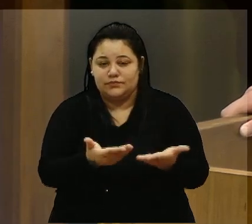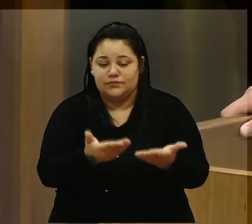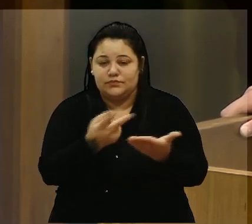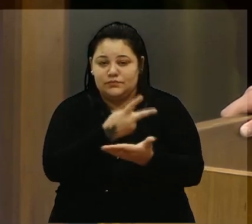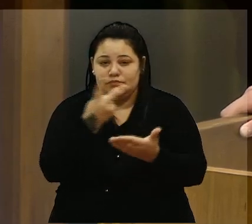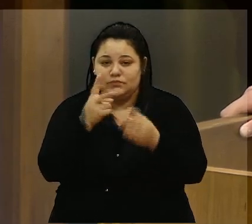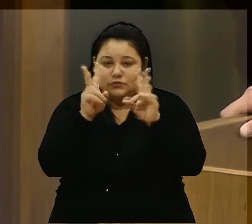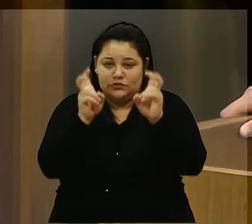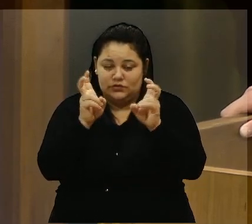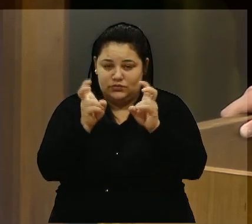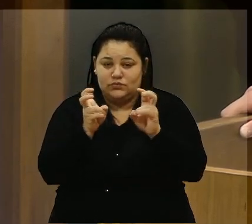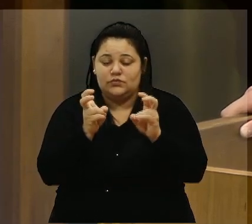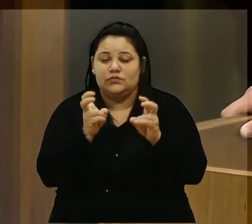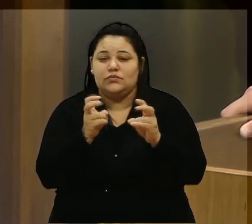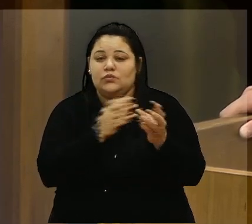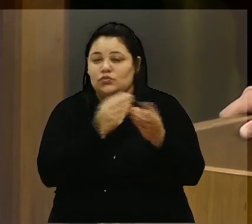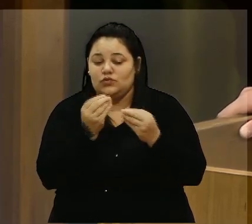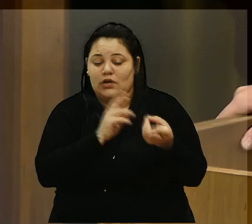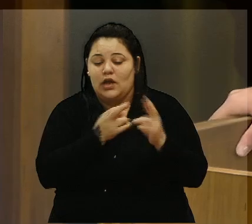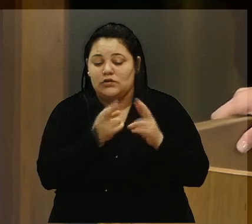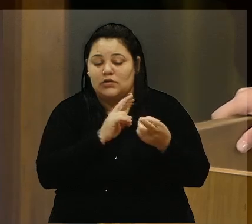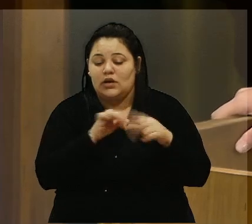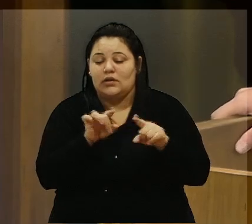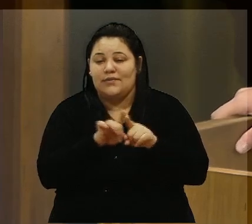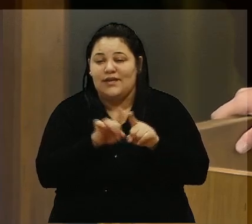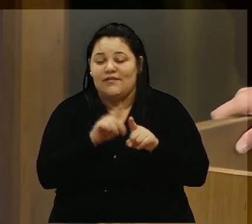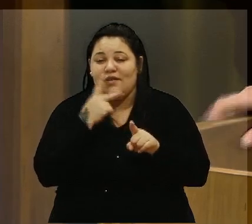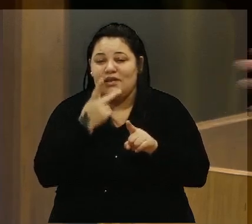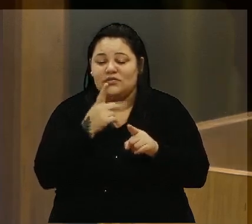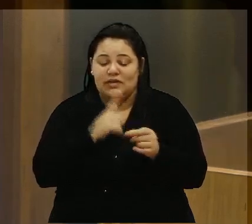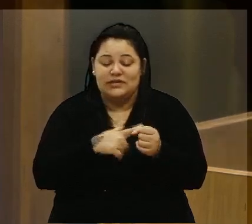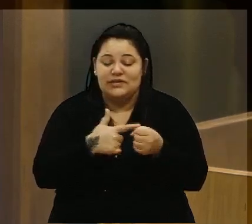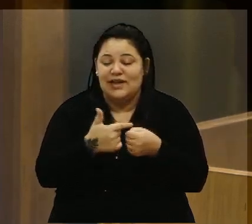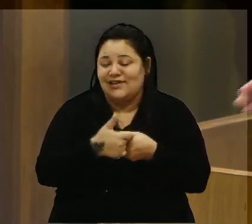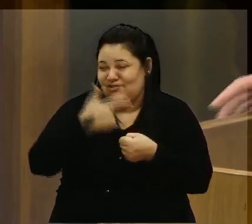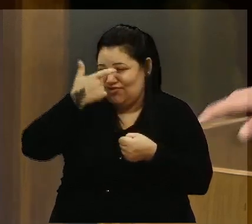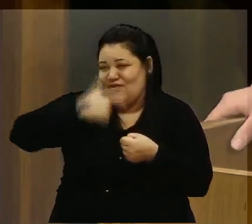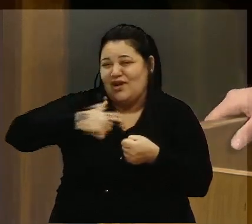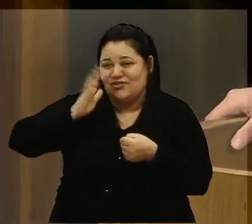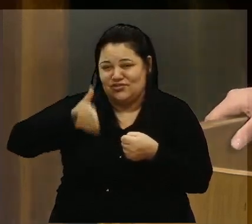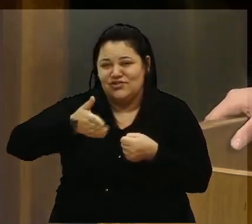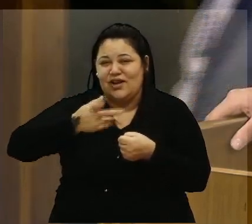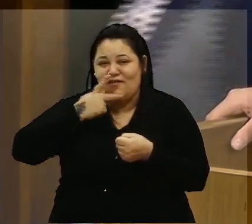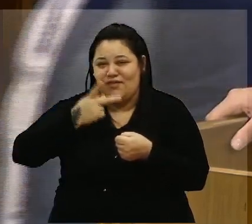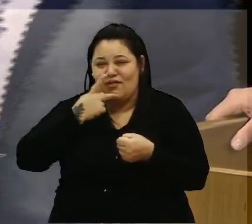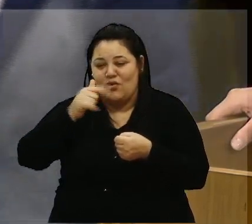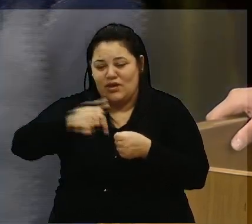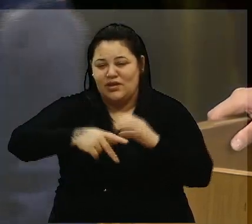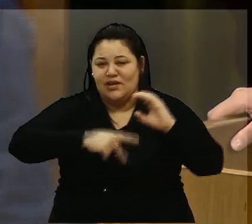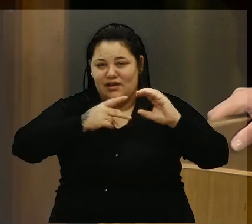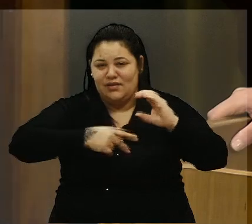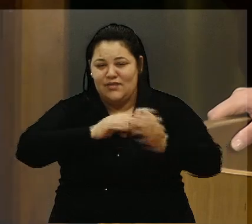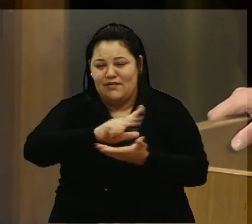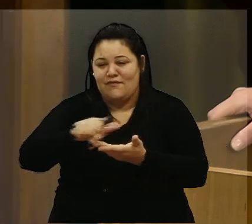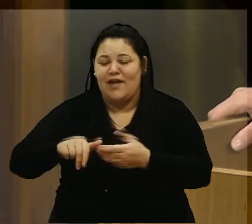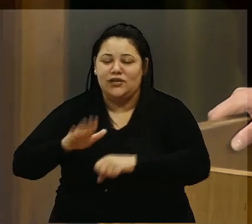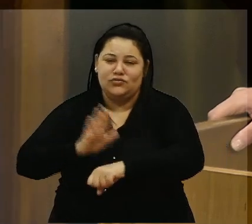bem relacionados à questão da cidade. Eu acho que a gente já abordou aqui na Câmara em diversos